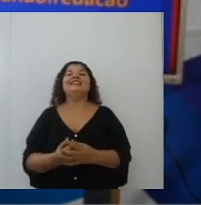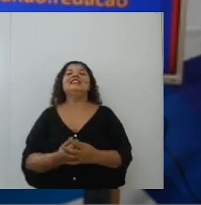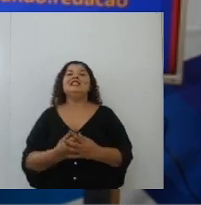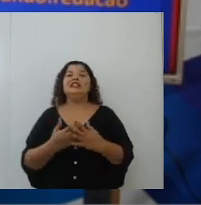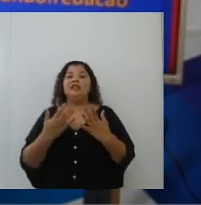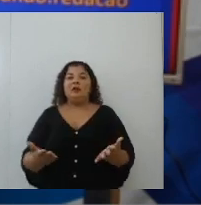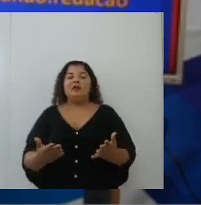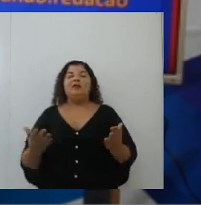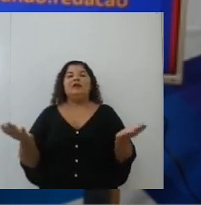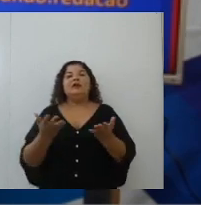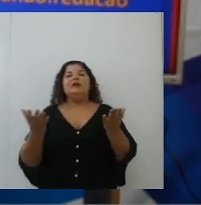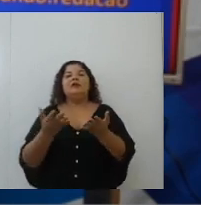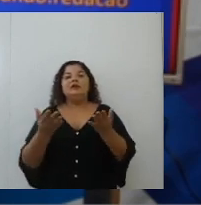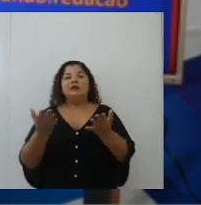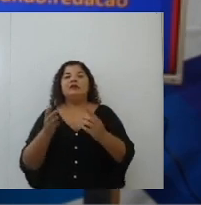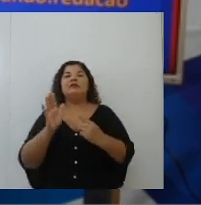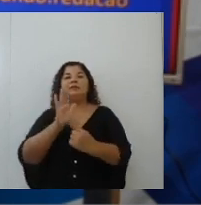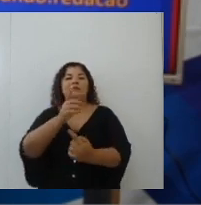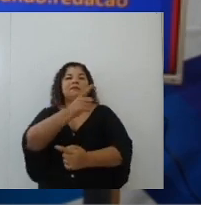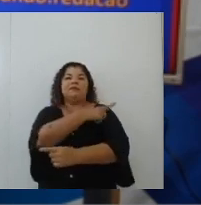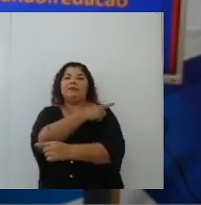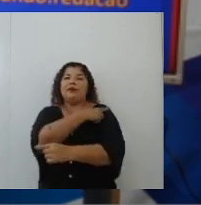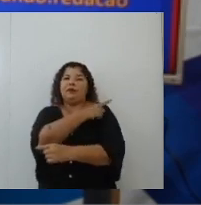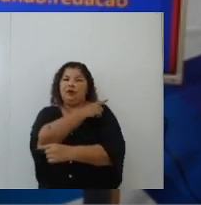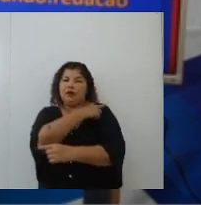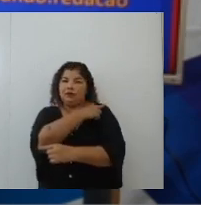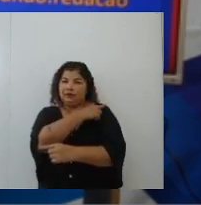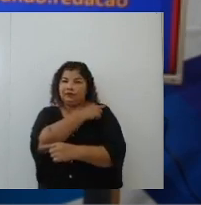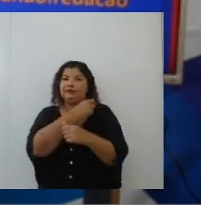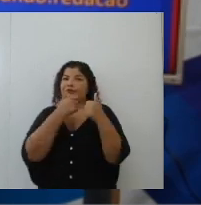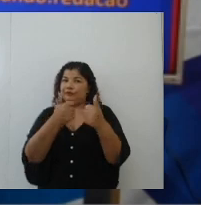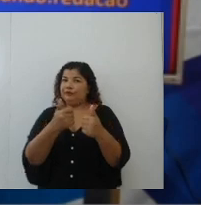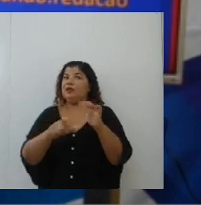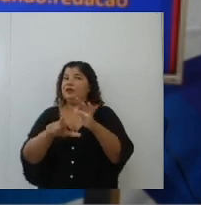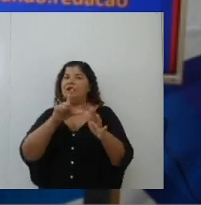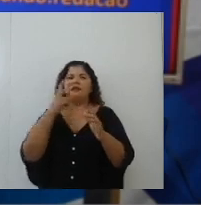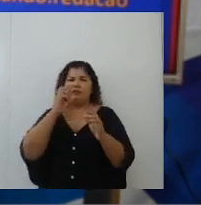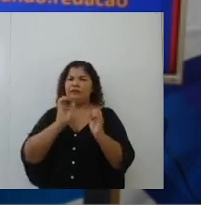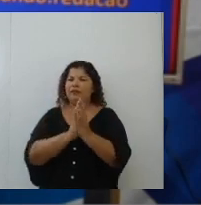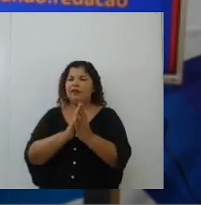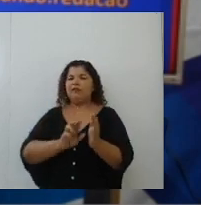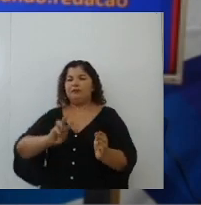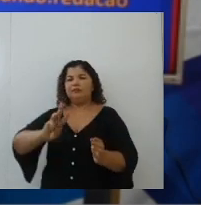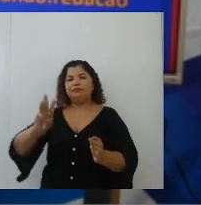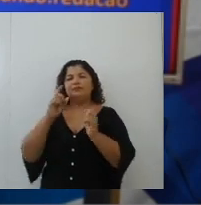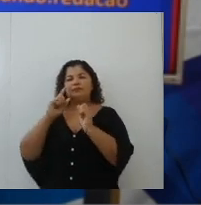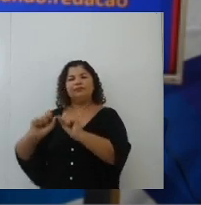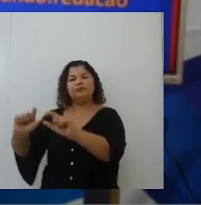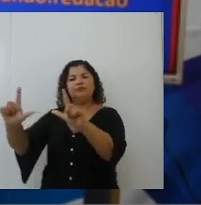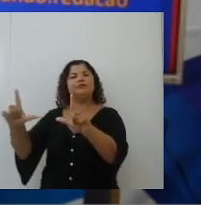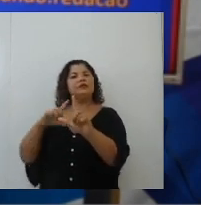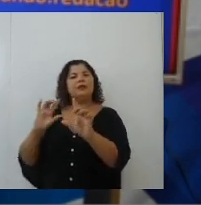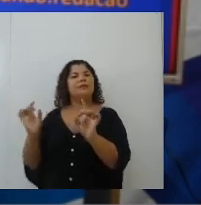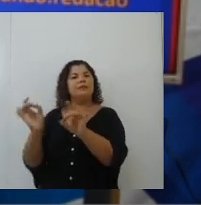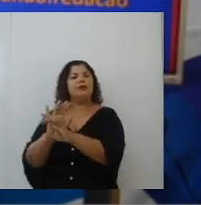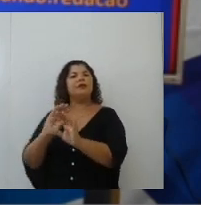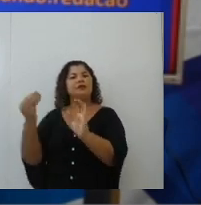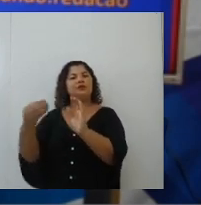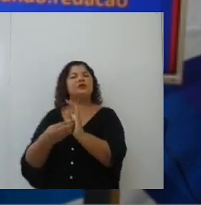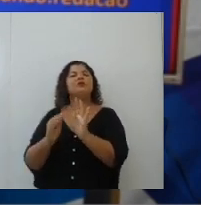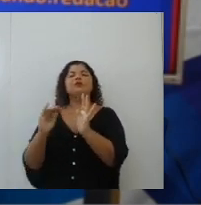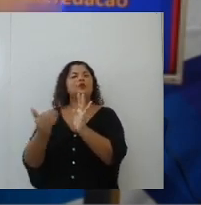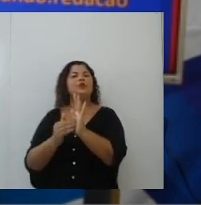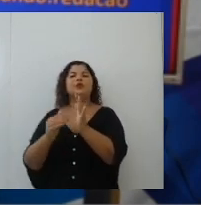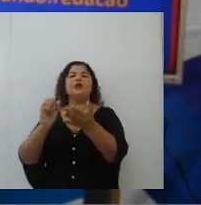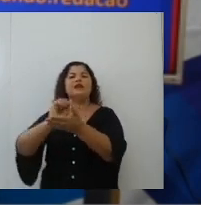gente vai começar agora com a aula do primeiro ano. Gente, não deixa aqui nesse portal, tá maravilhoso, tá? Tem várias formas de. Tem as atividades, tem